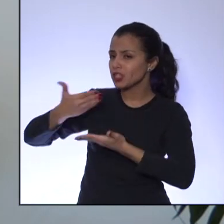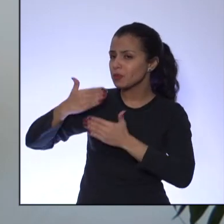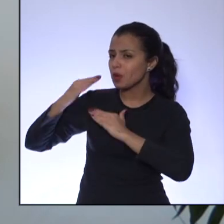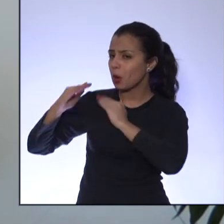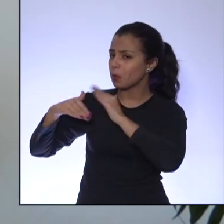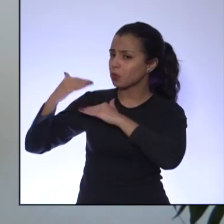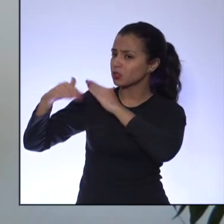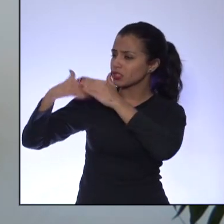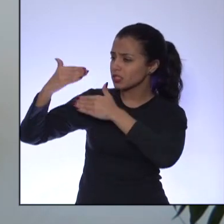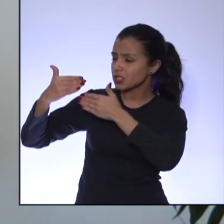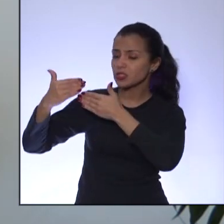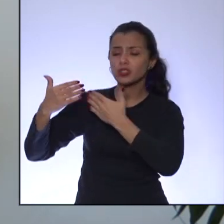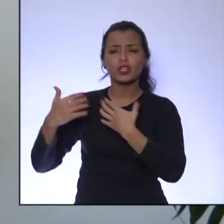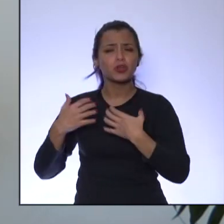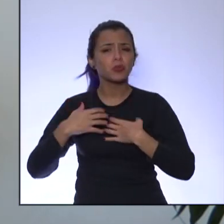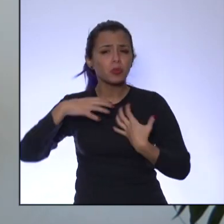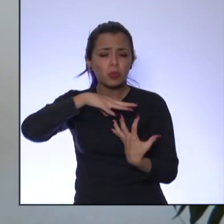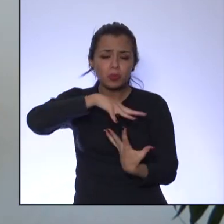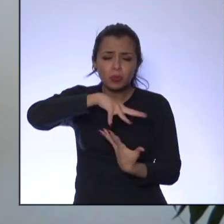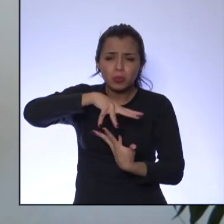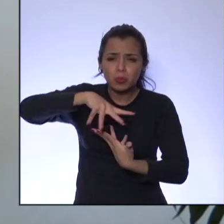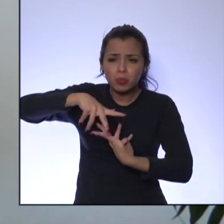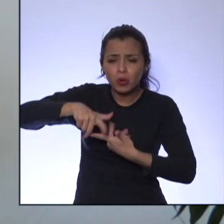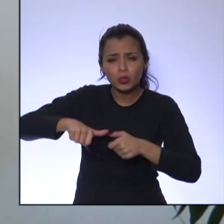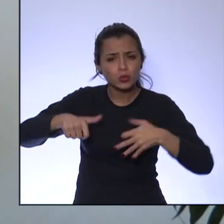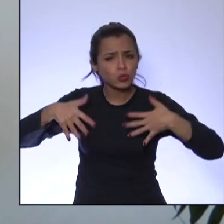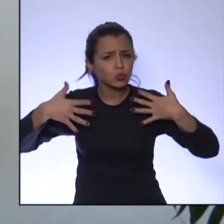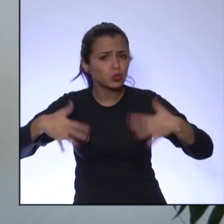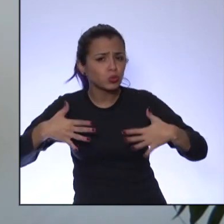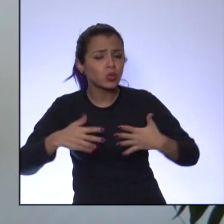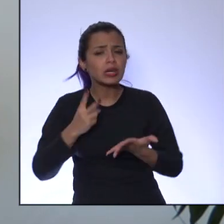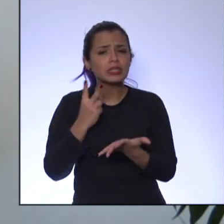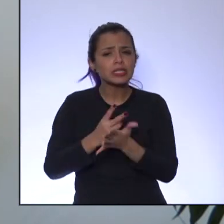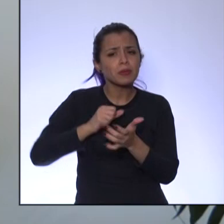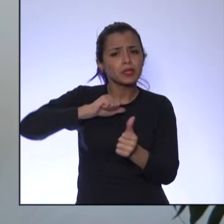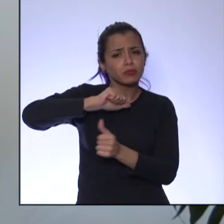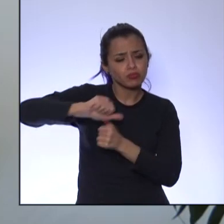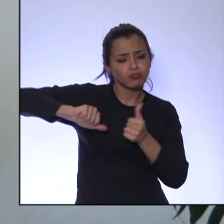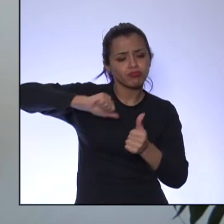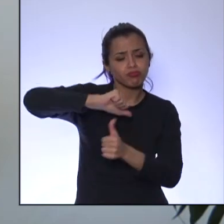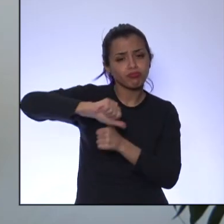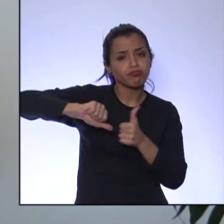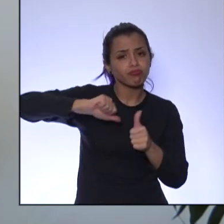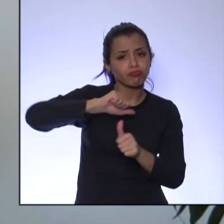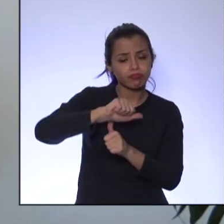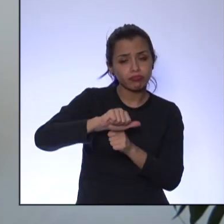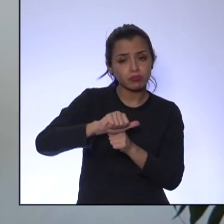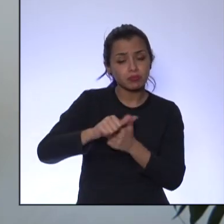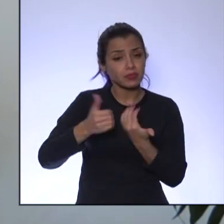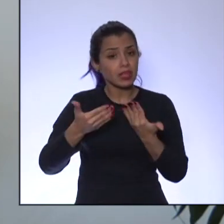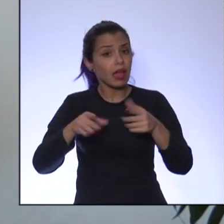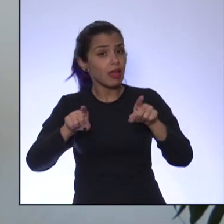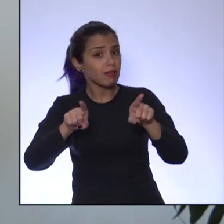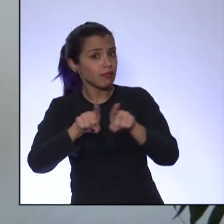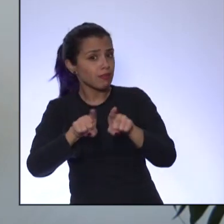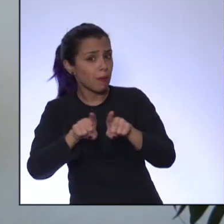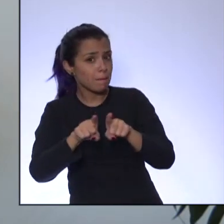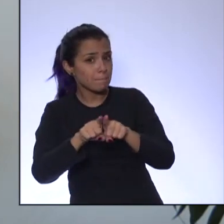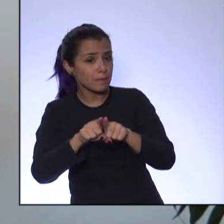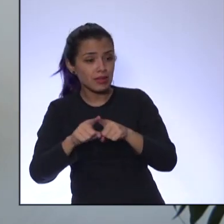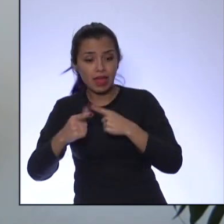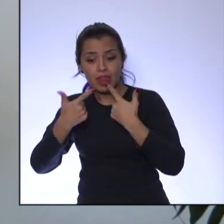processos, né, em um mundo tão complexo e em constante transformação. Além disso, a